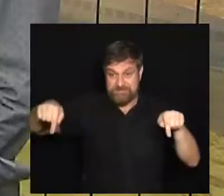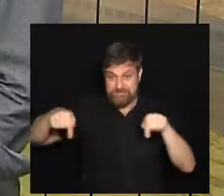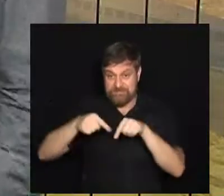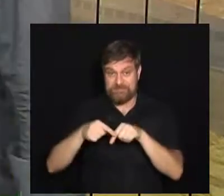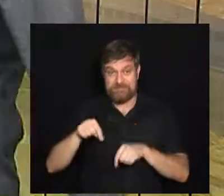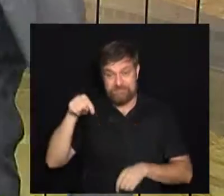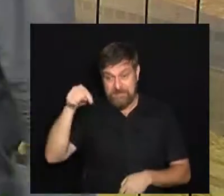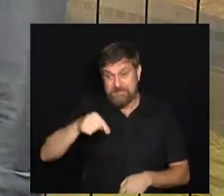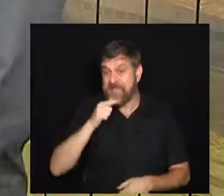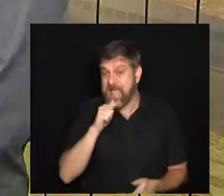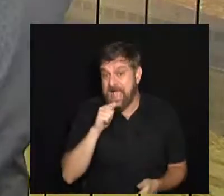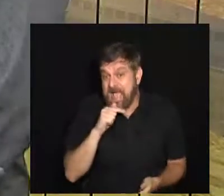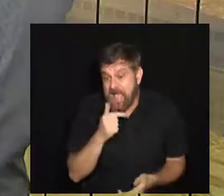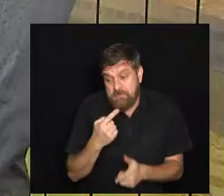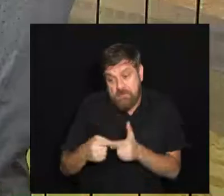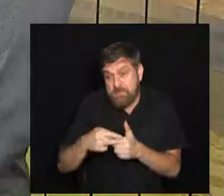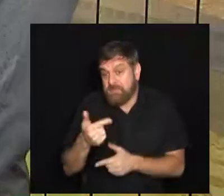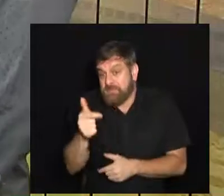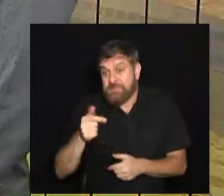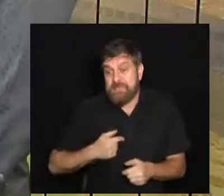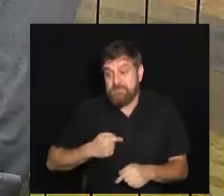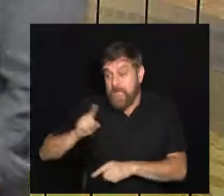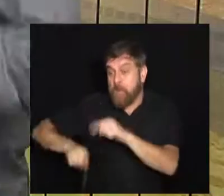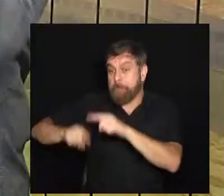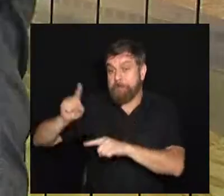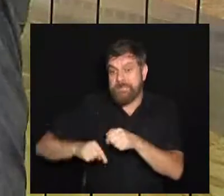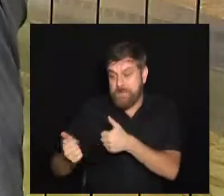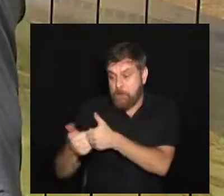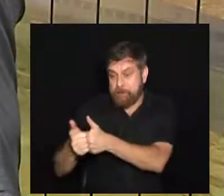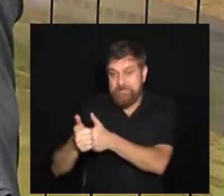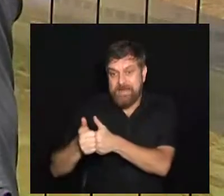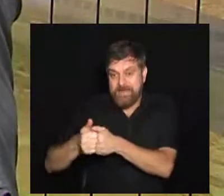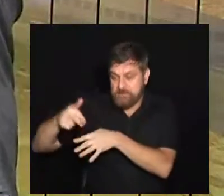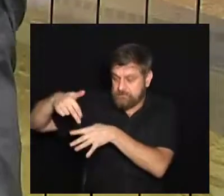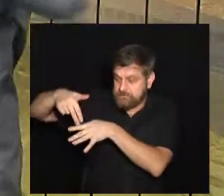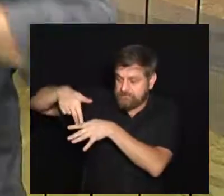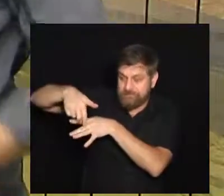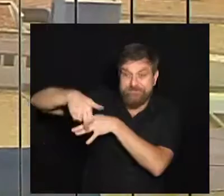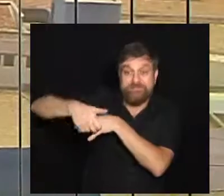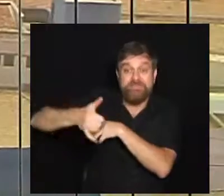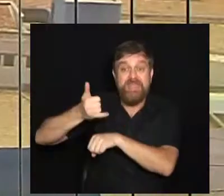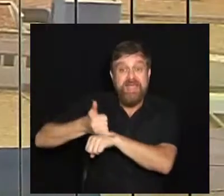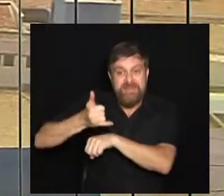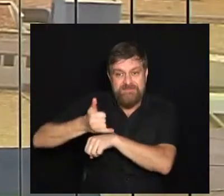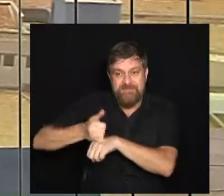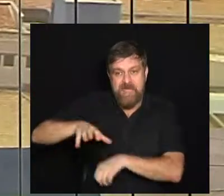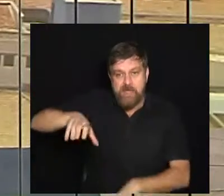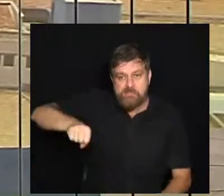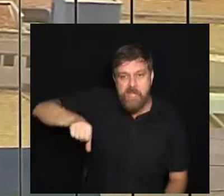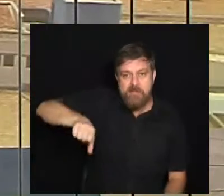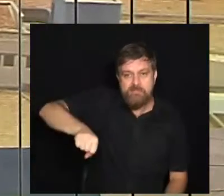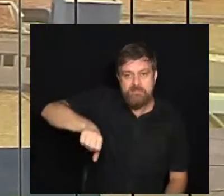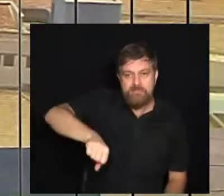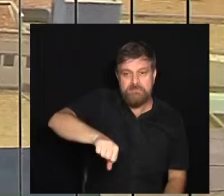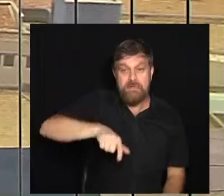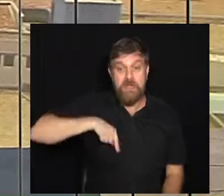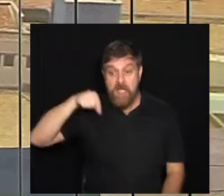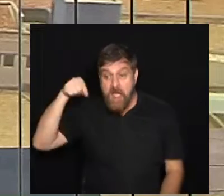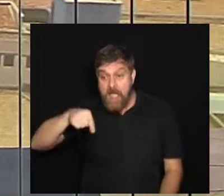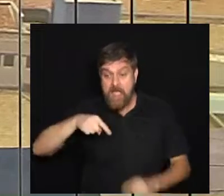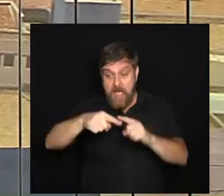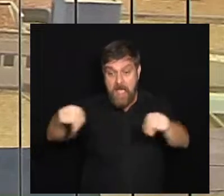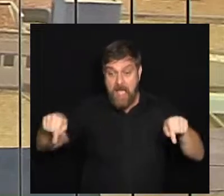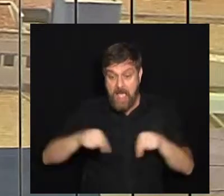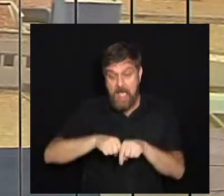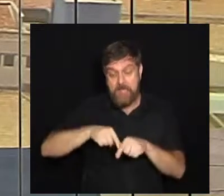ensinam então mas está em volta está em volta assim então assim na verdade é um problema né porque em que pese a piscina não ser um